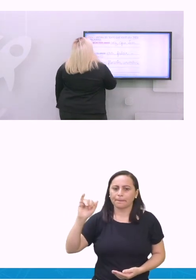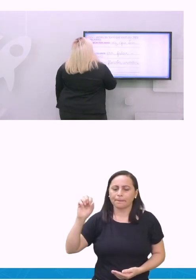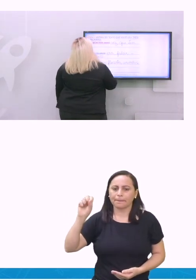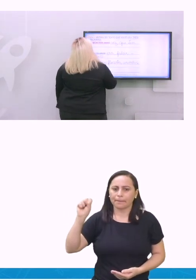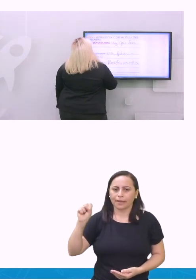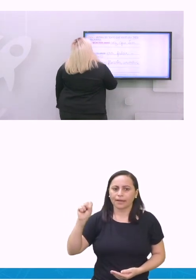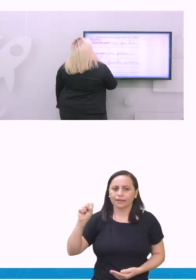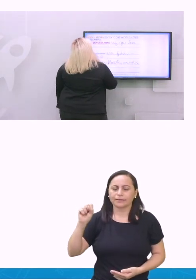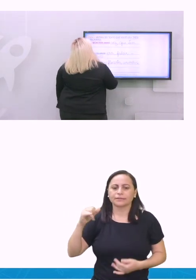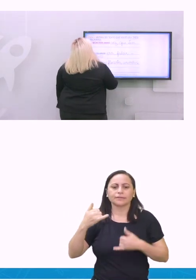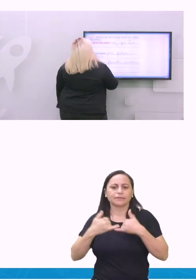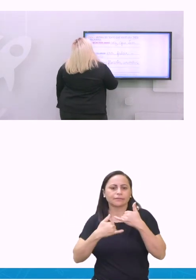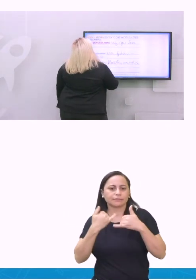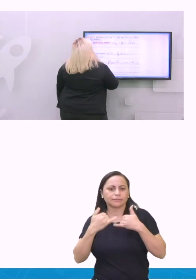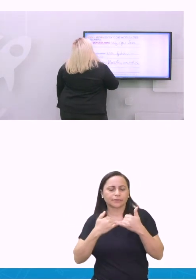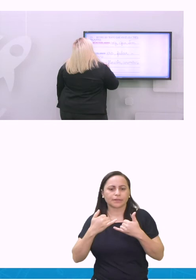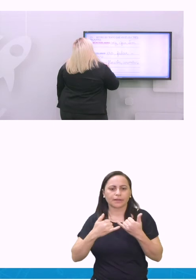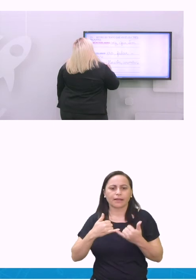e